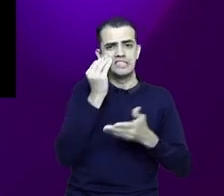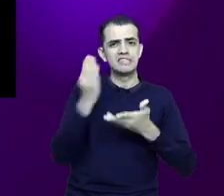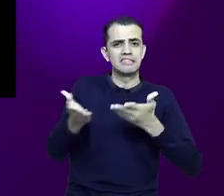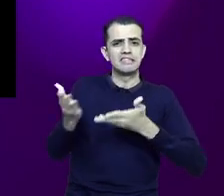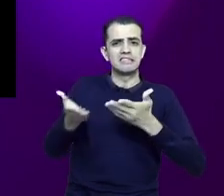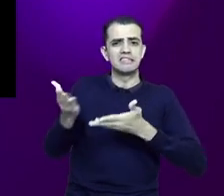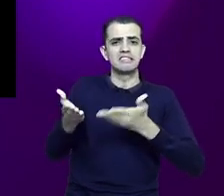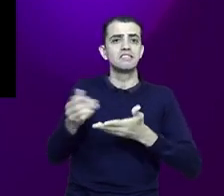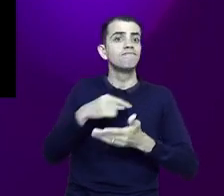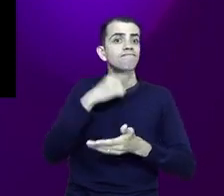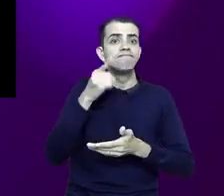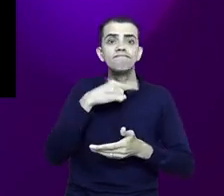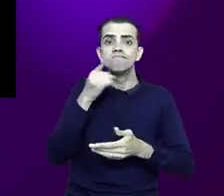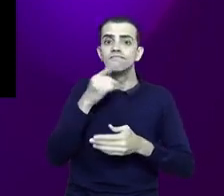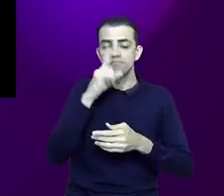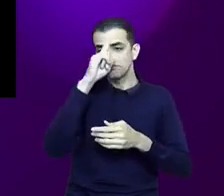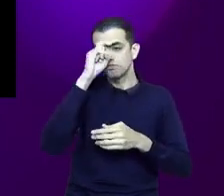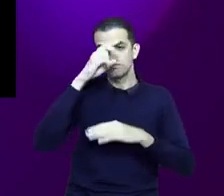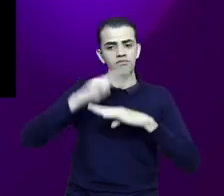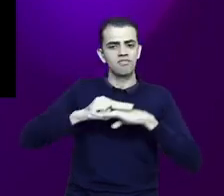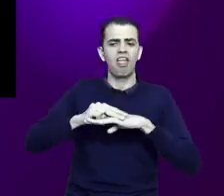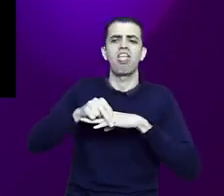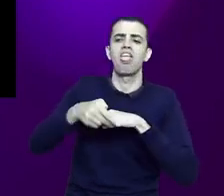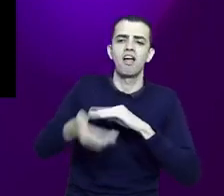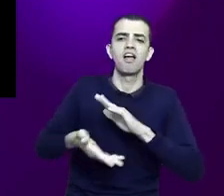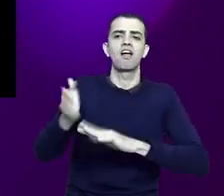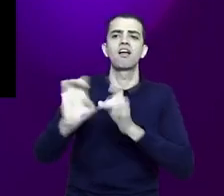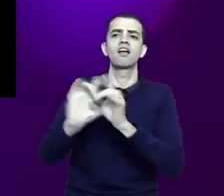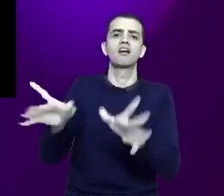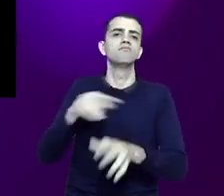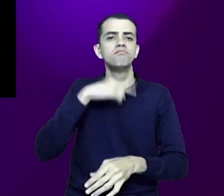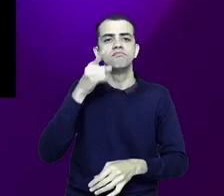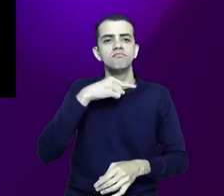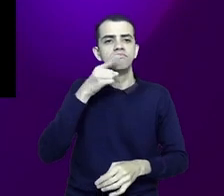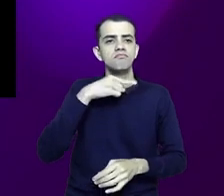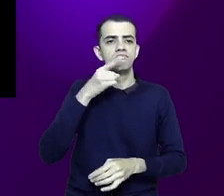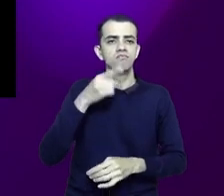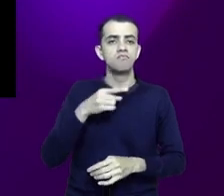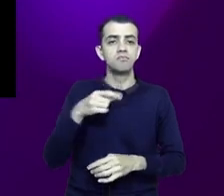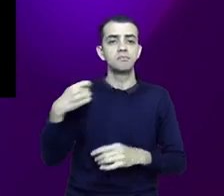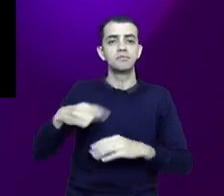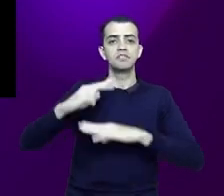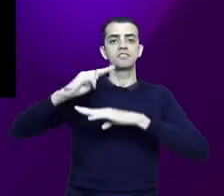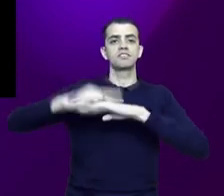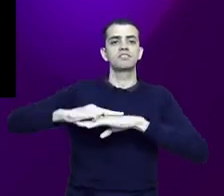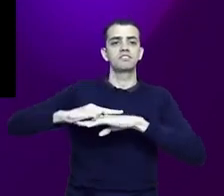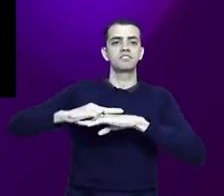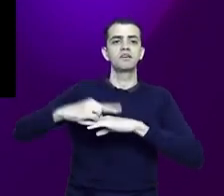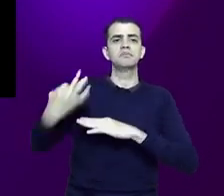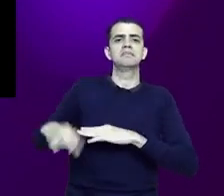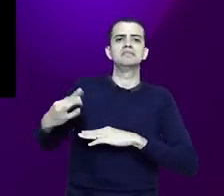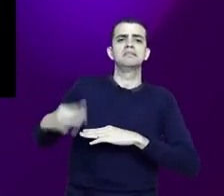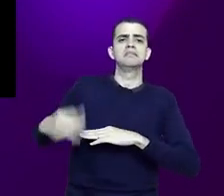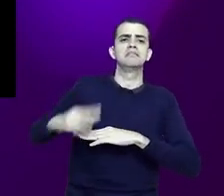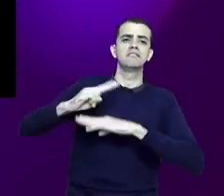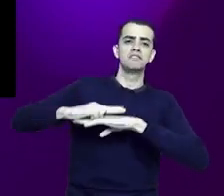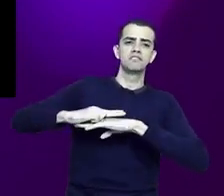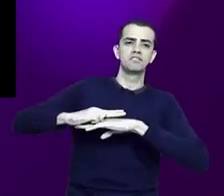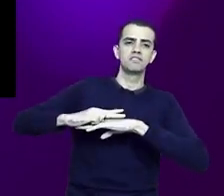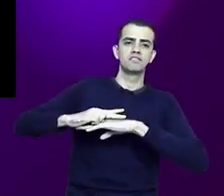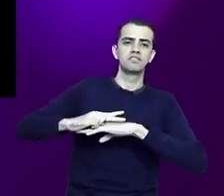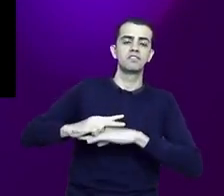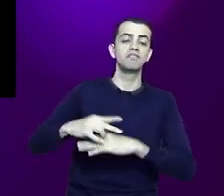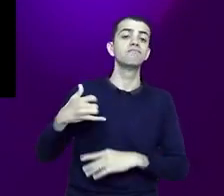conseguiu sequer ir embora do hospital. Esses pacientes, normalmente, a gente deixaria ele acamado por causa da dor, em uso de opioide.